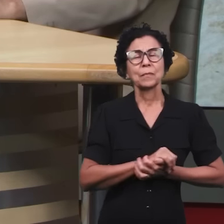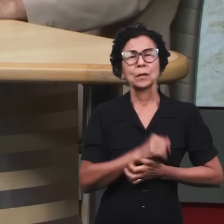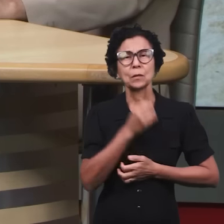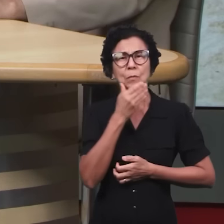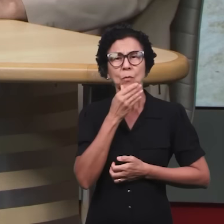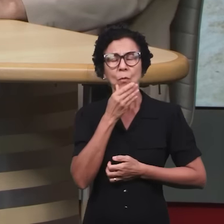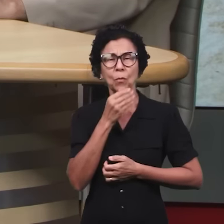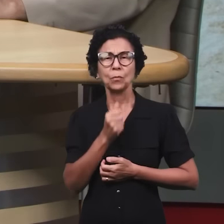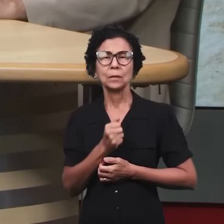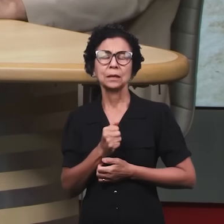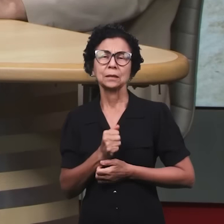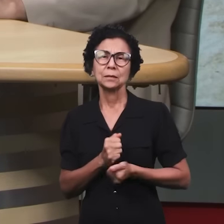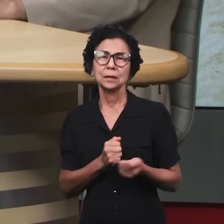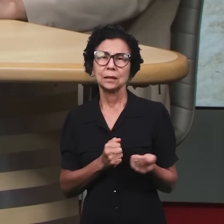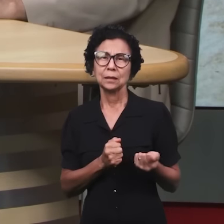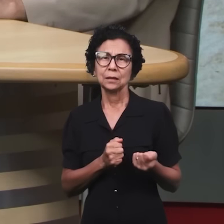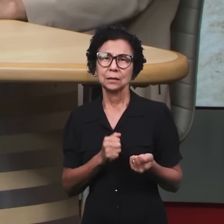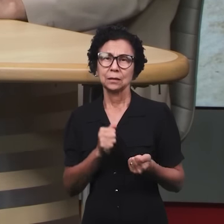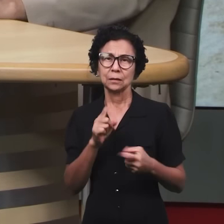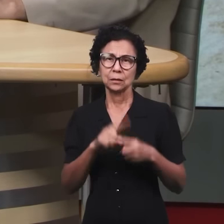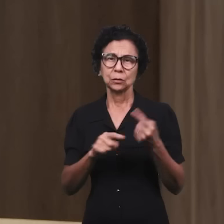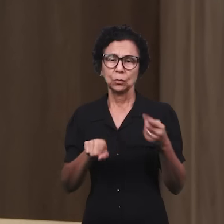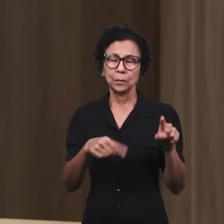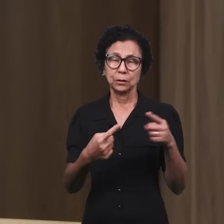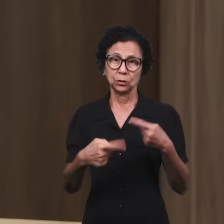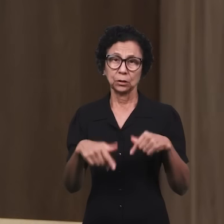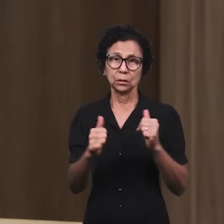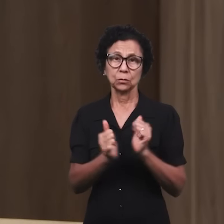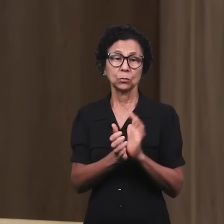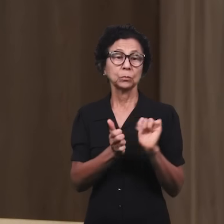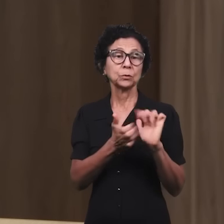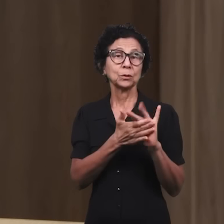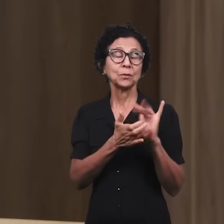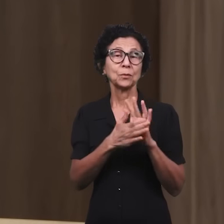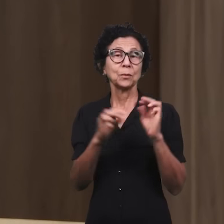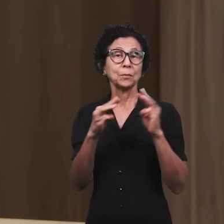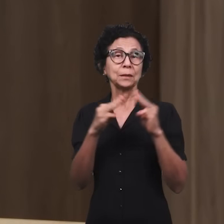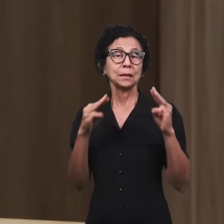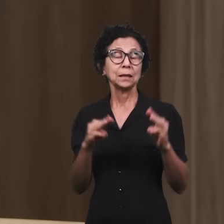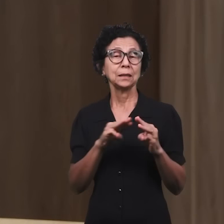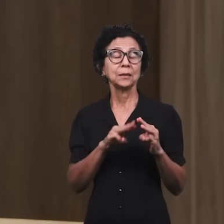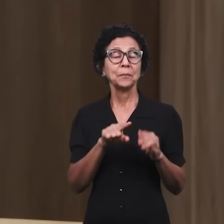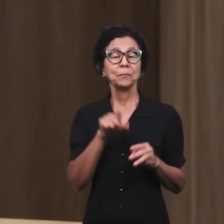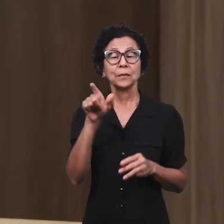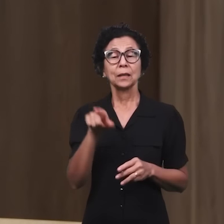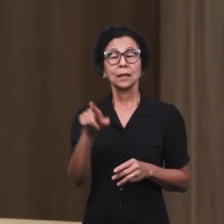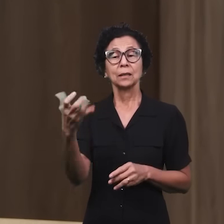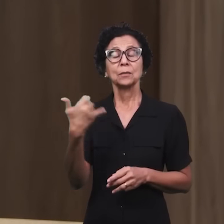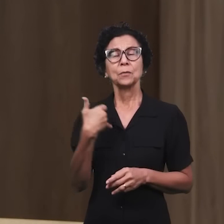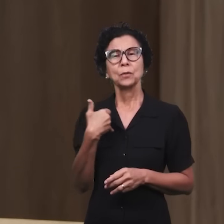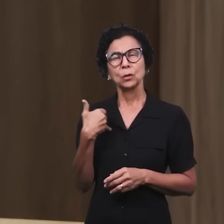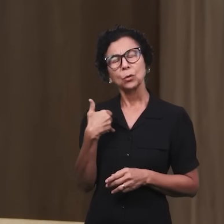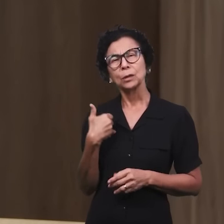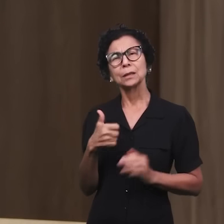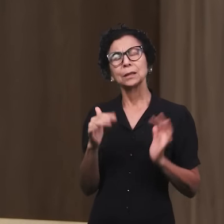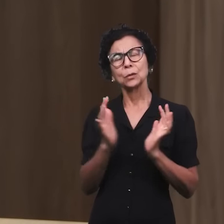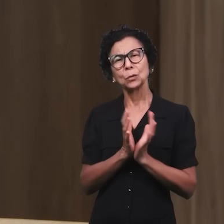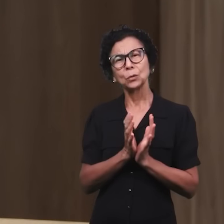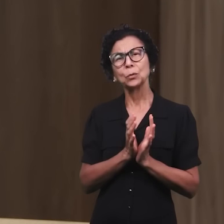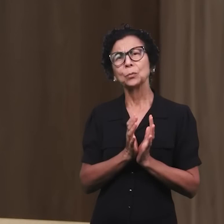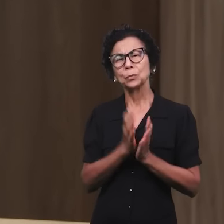instrumentista também no grupo de louvor do Manaim. Ele disse uma coisa interessante: ele tem muitas crianças no grupo